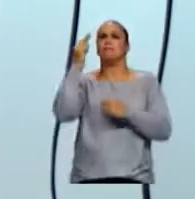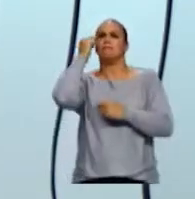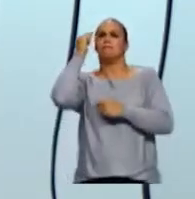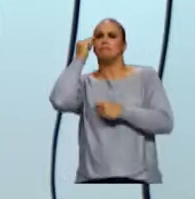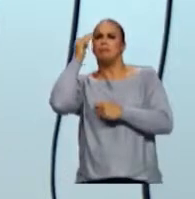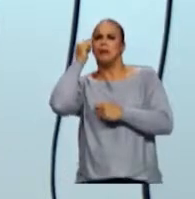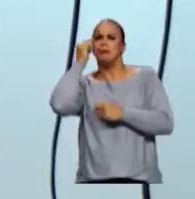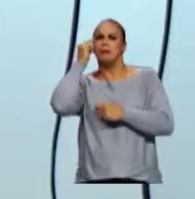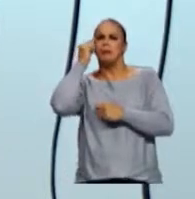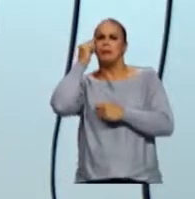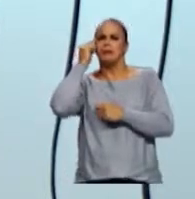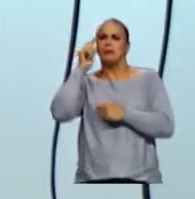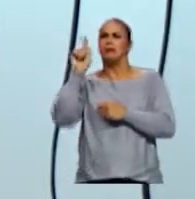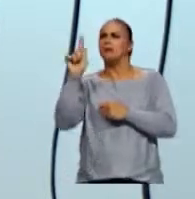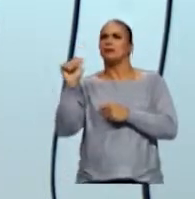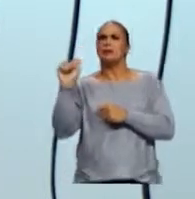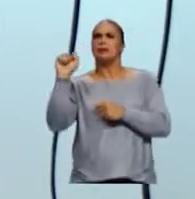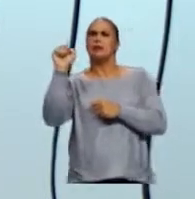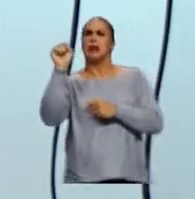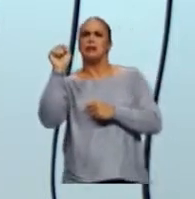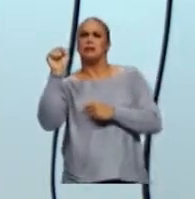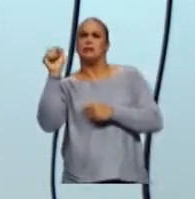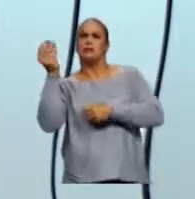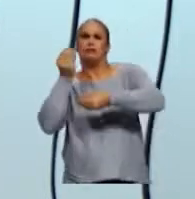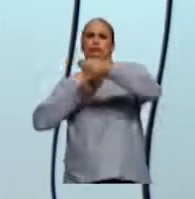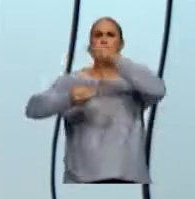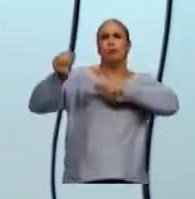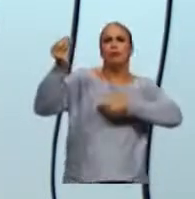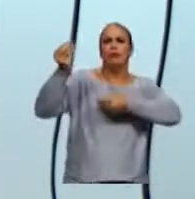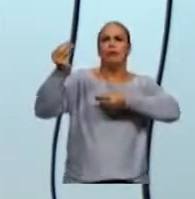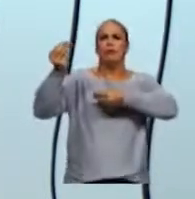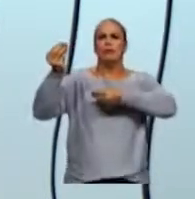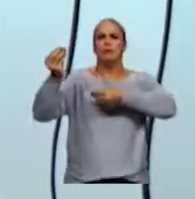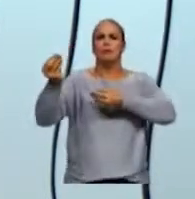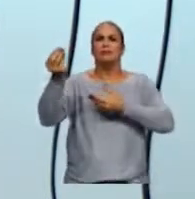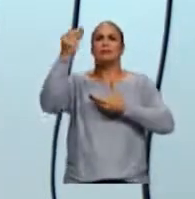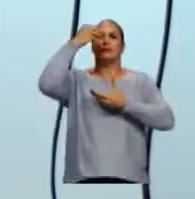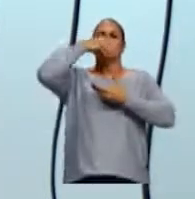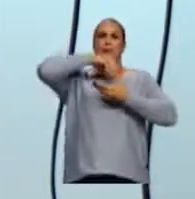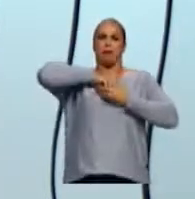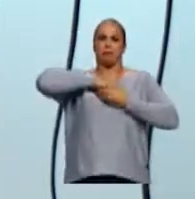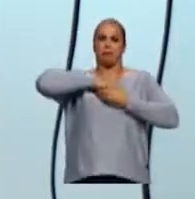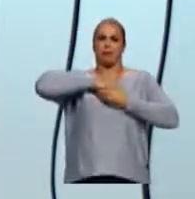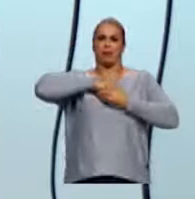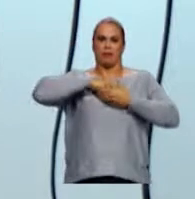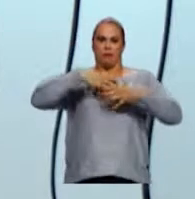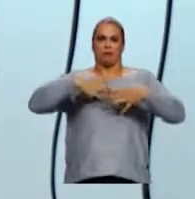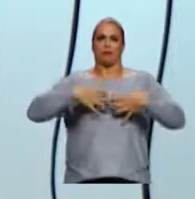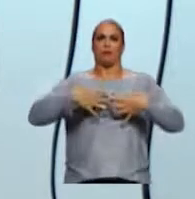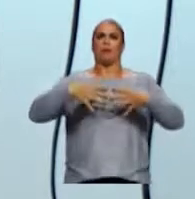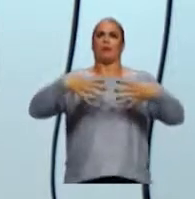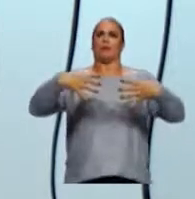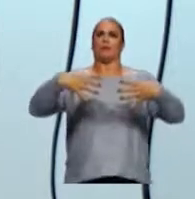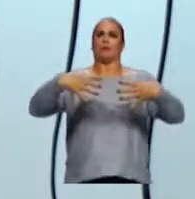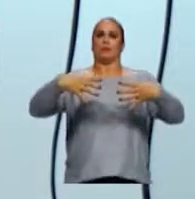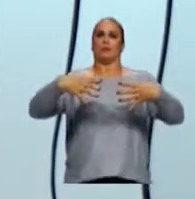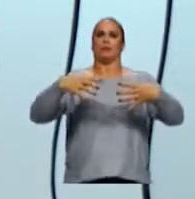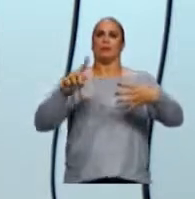ela é a entrada e a saída de ar até os pulmões. Por que eu falo entrada e saída de